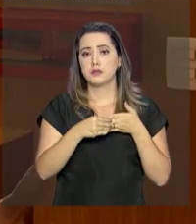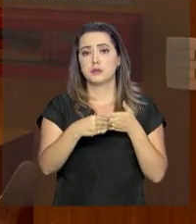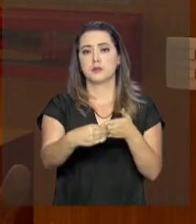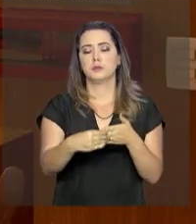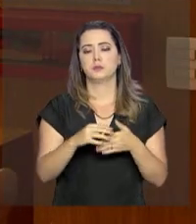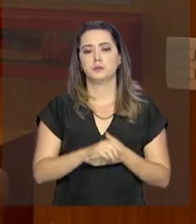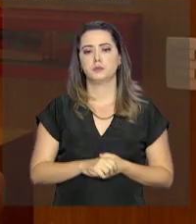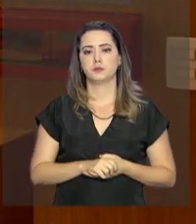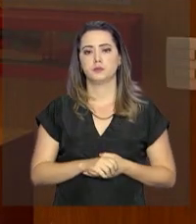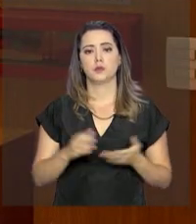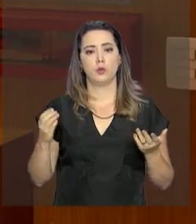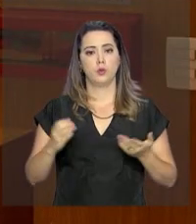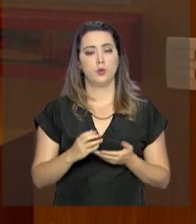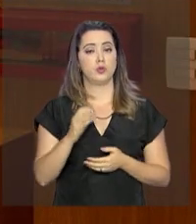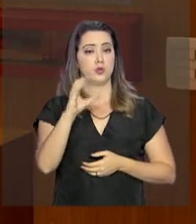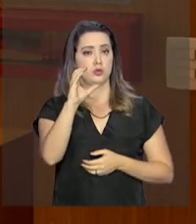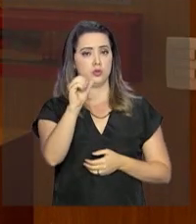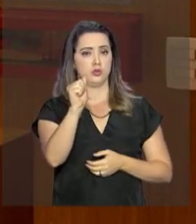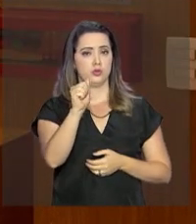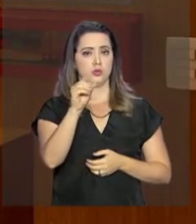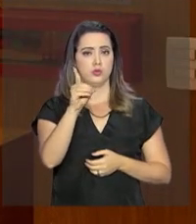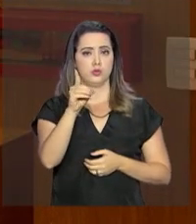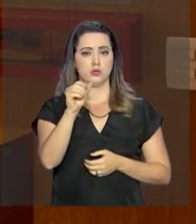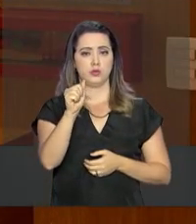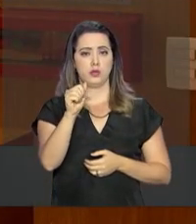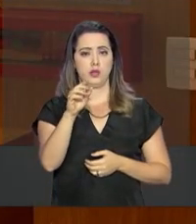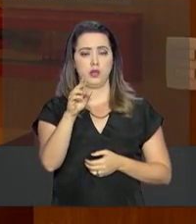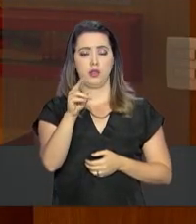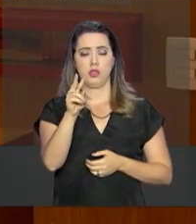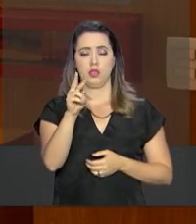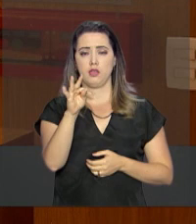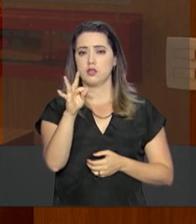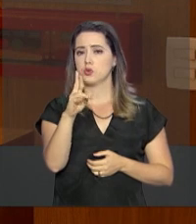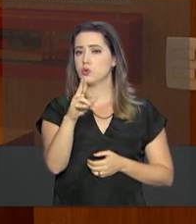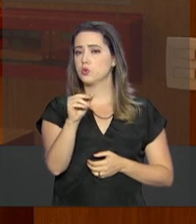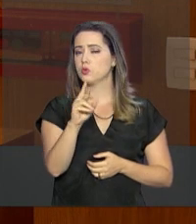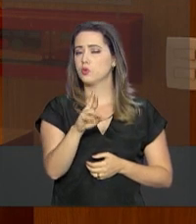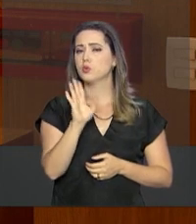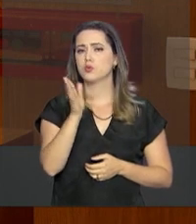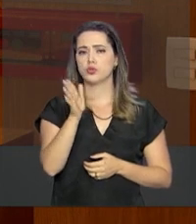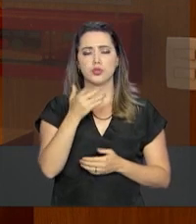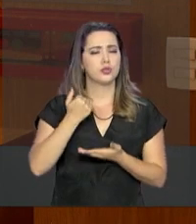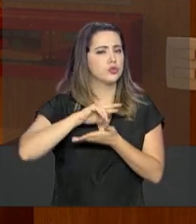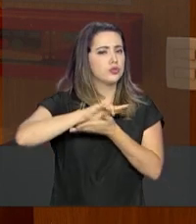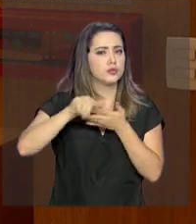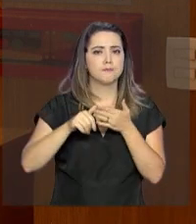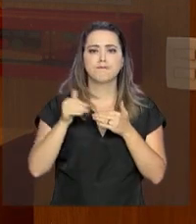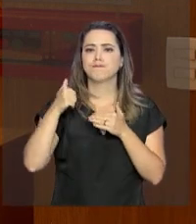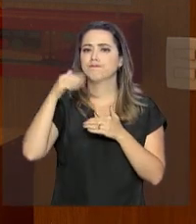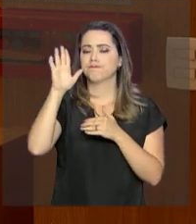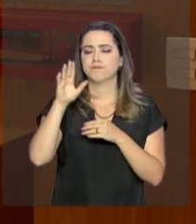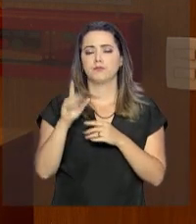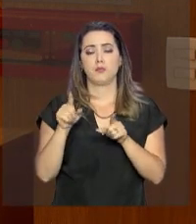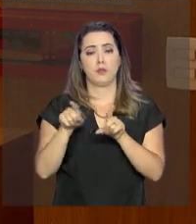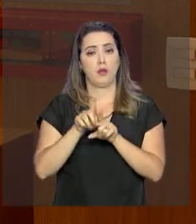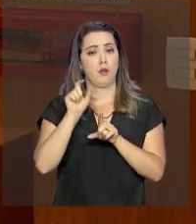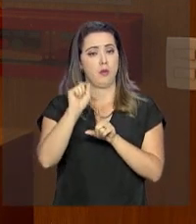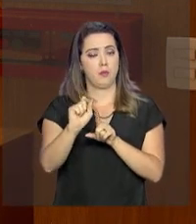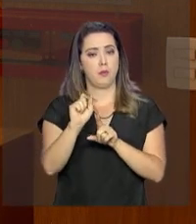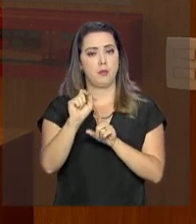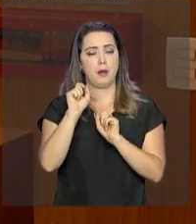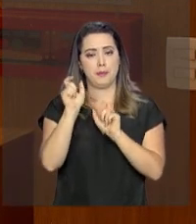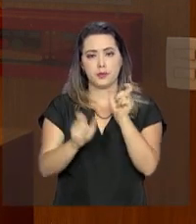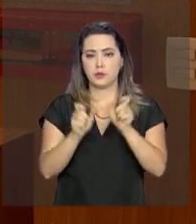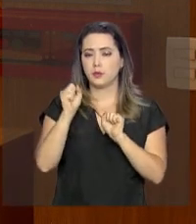cadastro tem atualmente mais de 71 mil e 500 registros e graças à tecnologia o viajante pode no